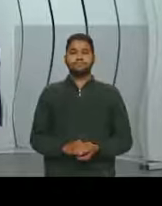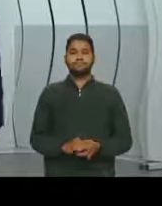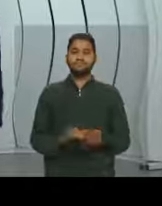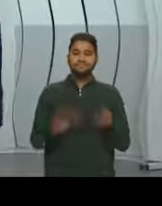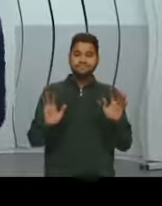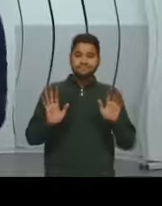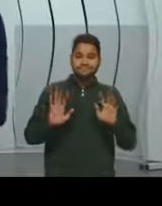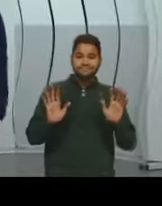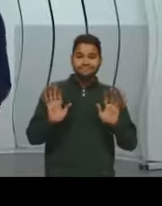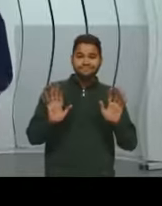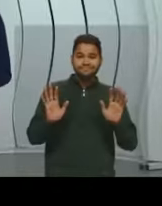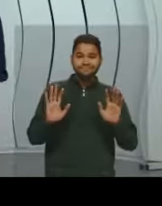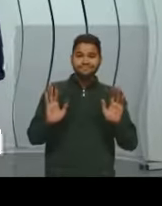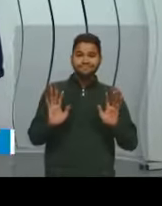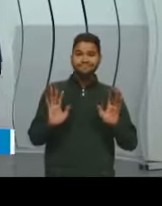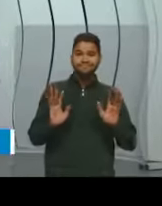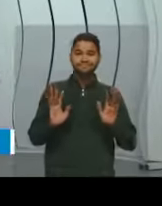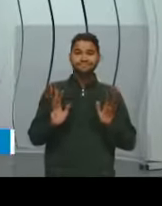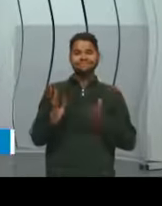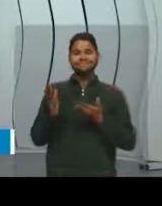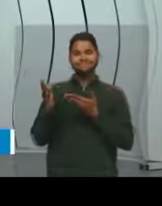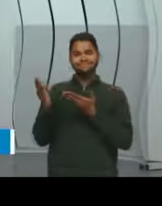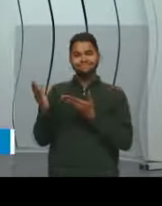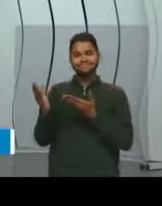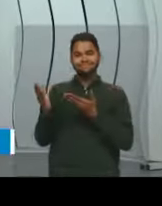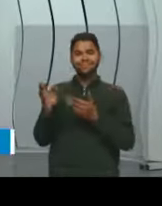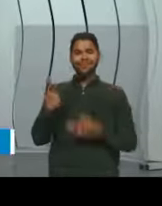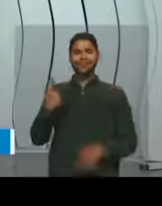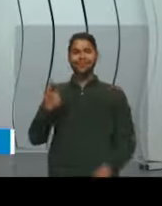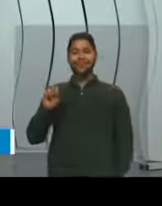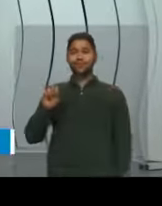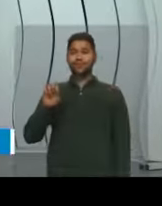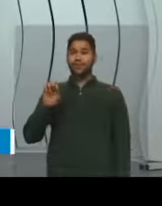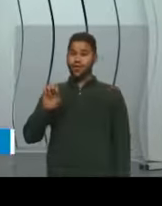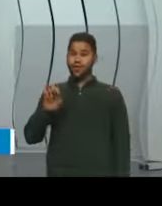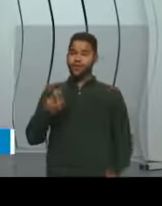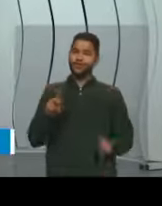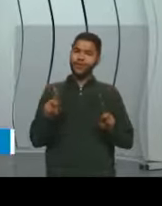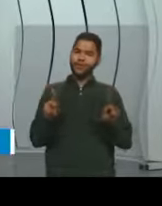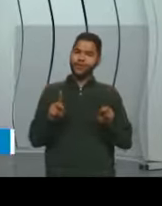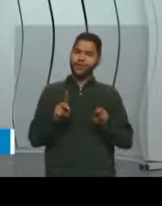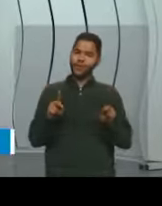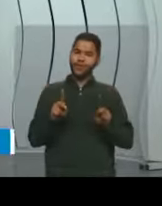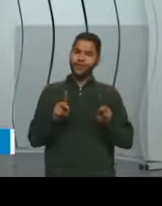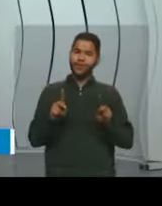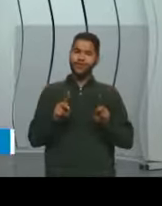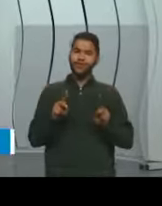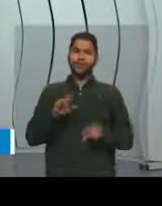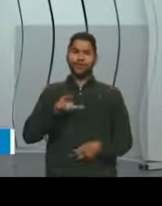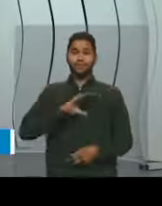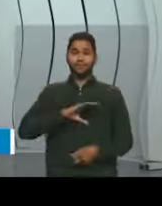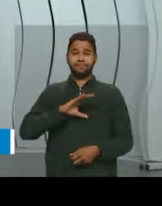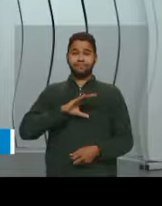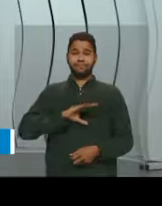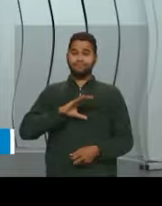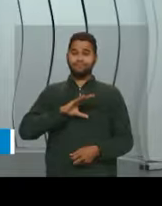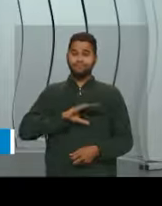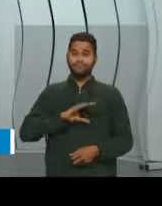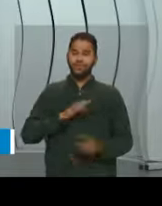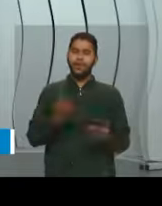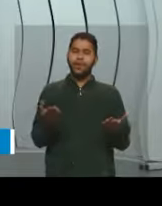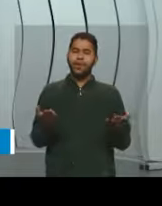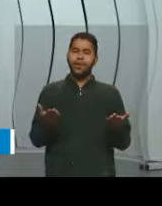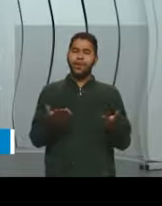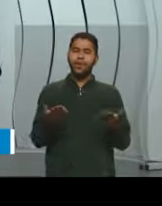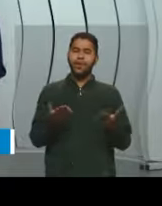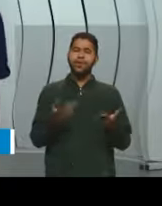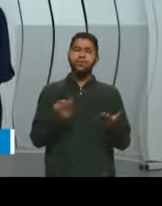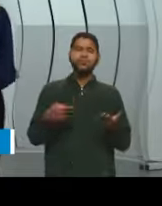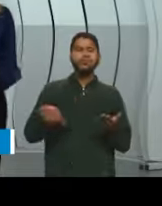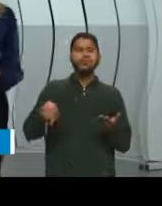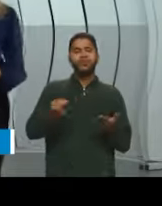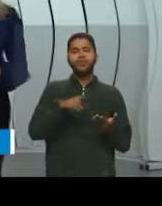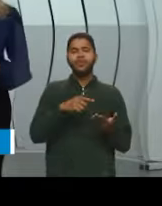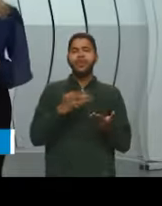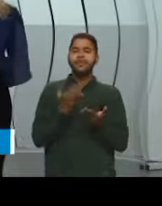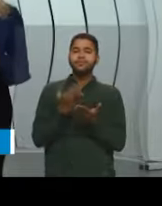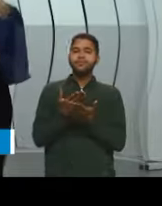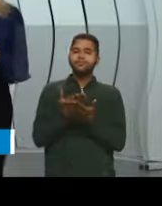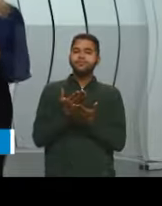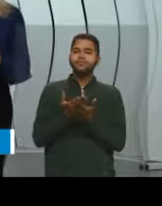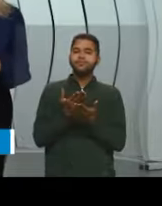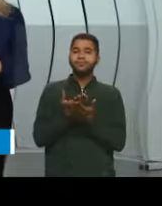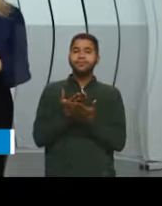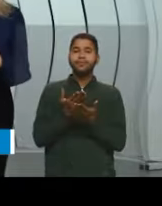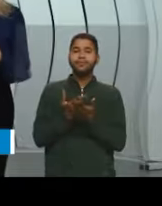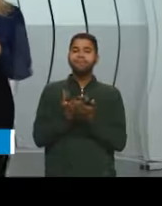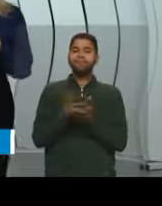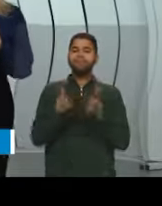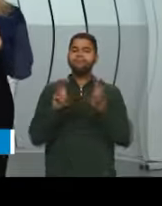Oi, estudante! Meu nome é Rose Melo, eu sou professora de língua portuguesa. E hoje nós vamos trabalhar sobre